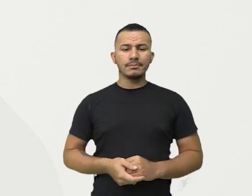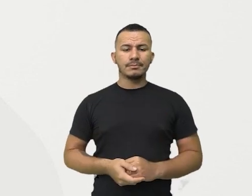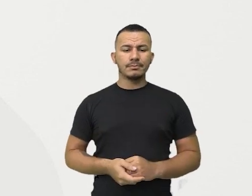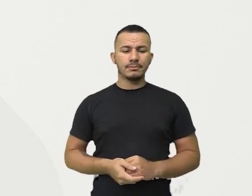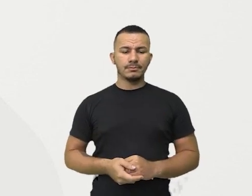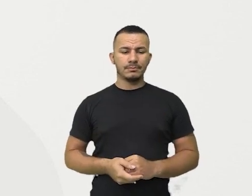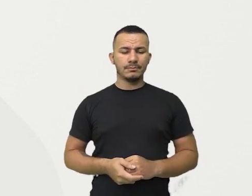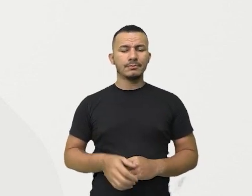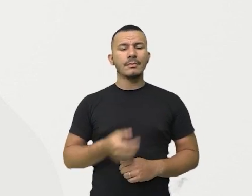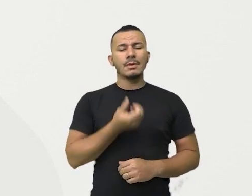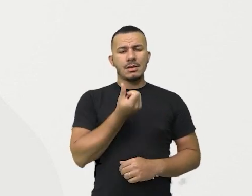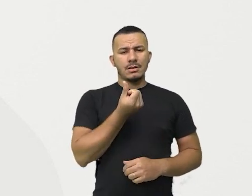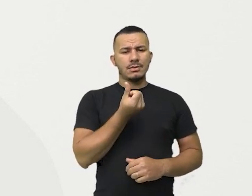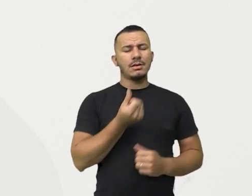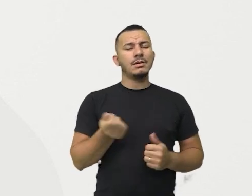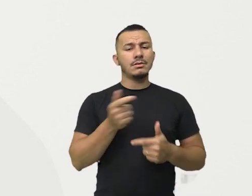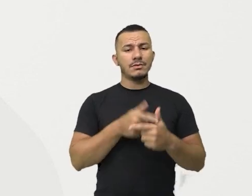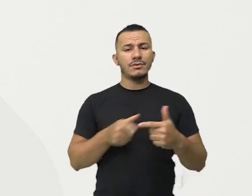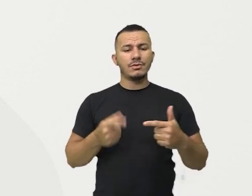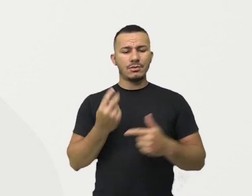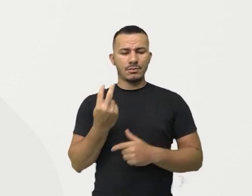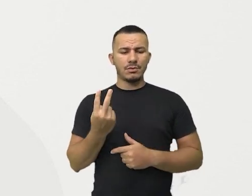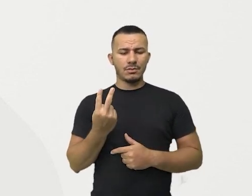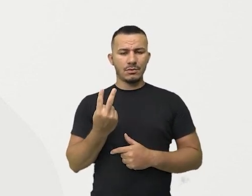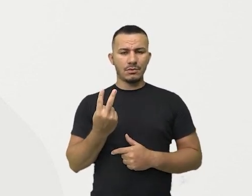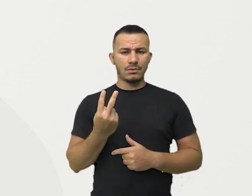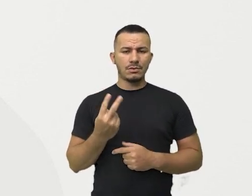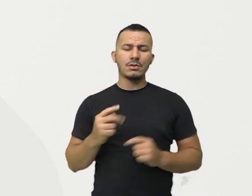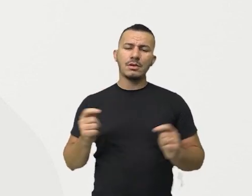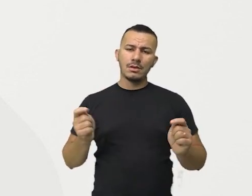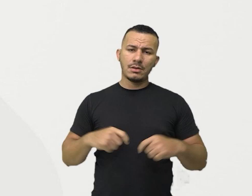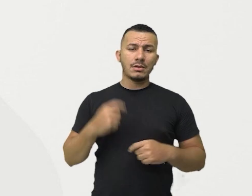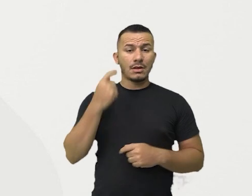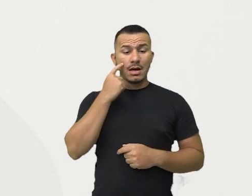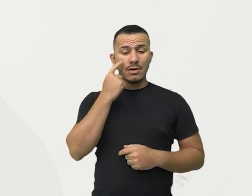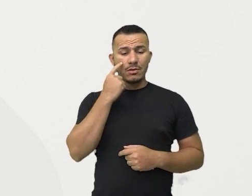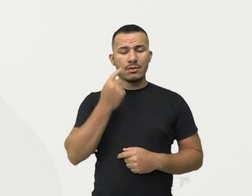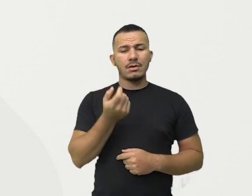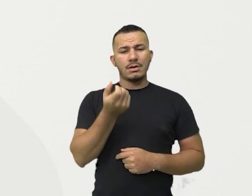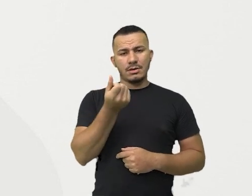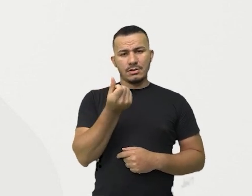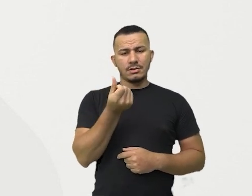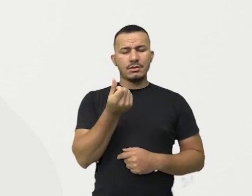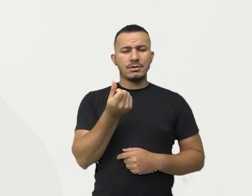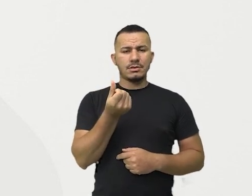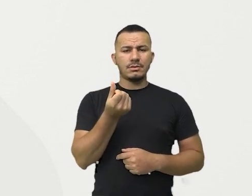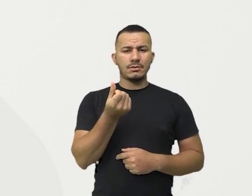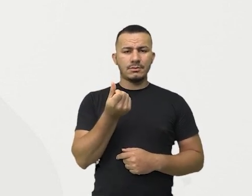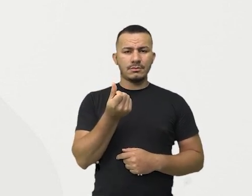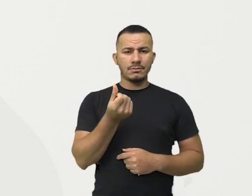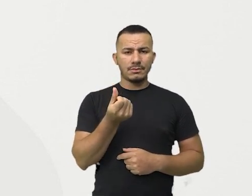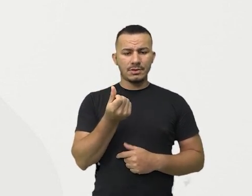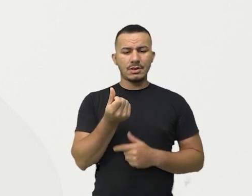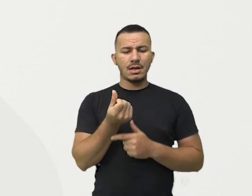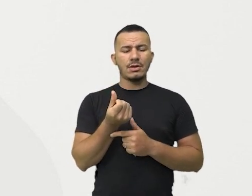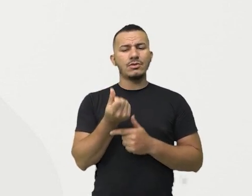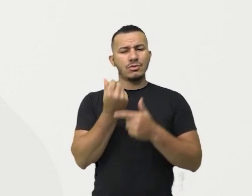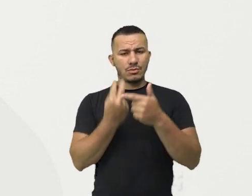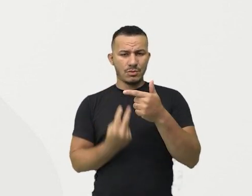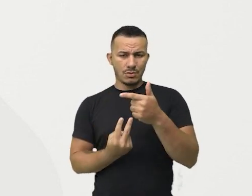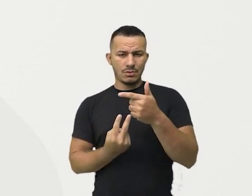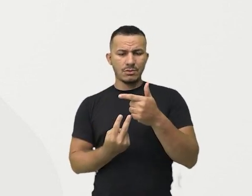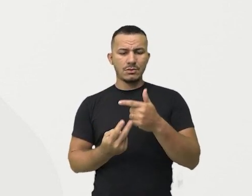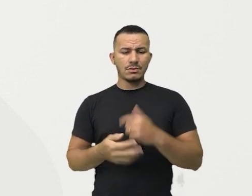aqui 6 dividido por 2, que nós podemos escrever sem problema nenhum. 6